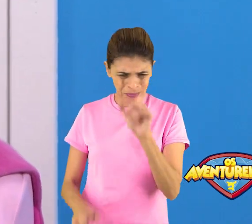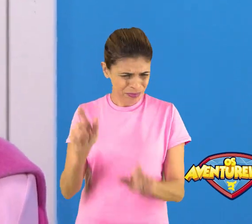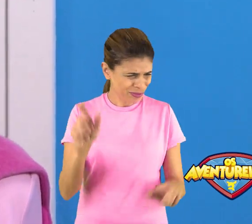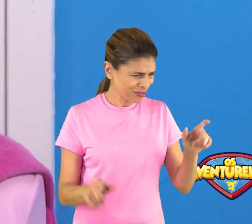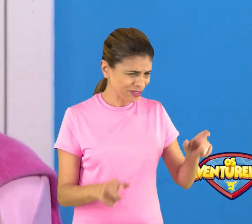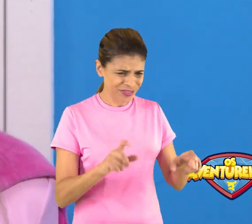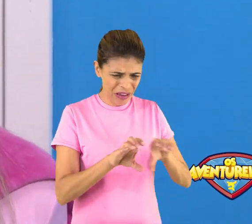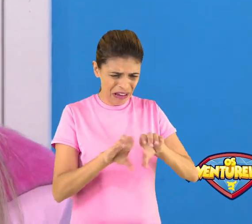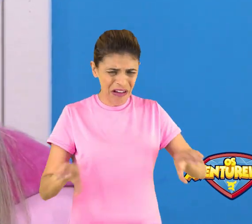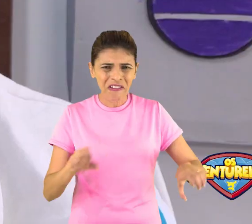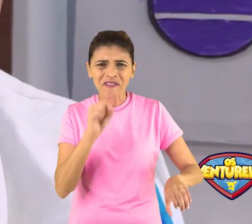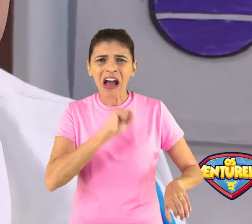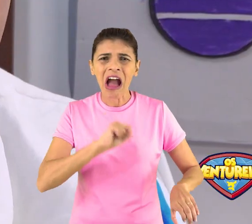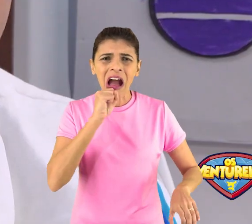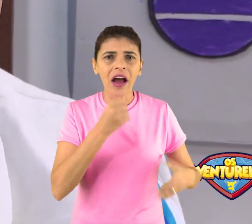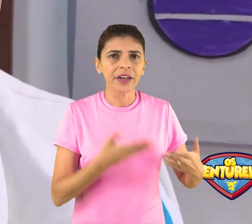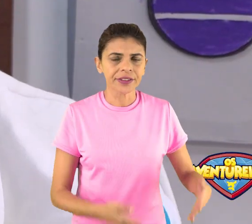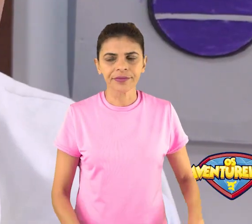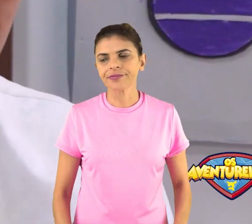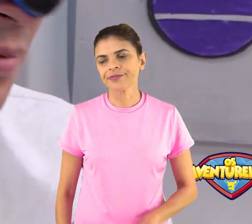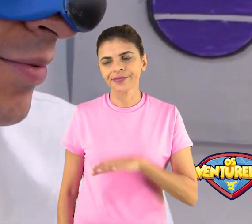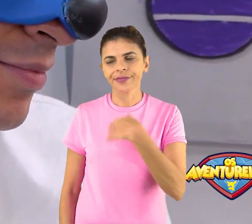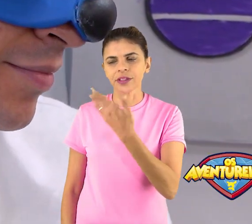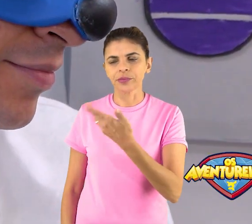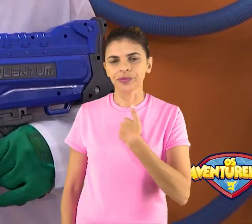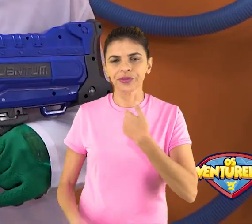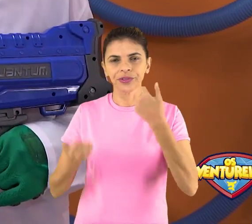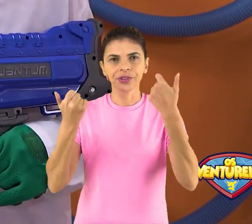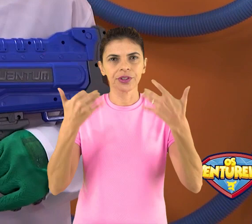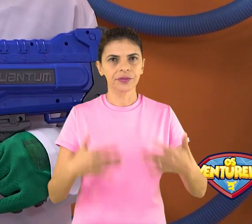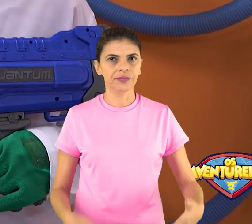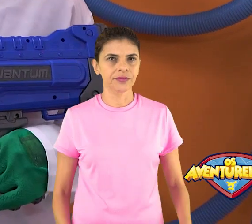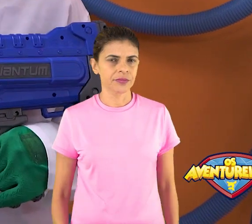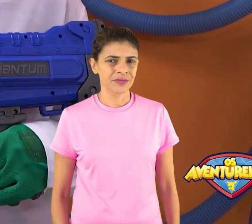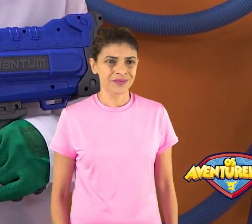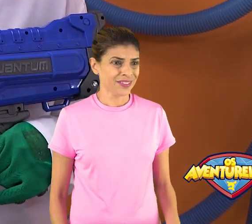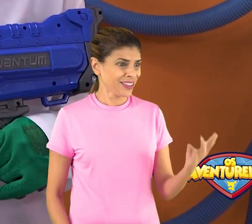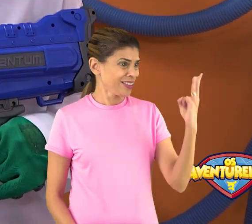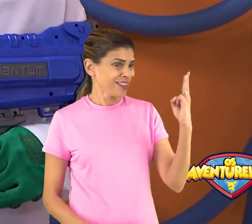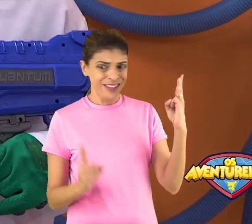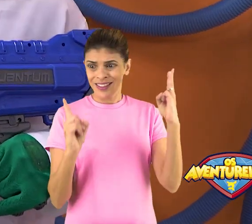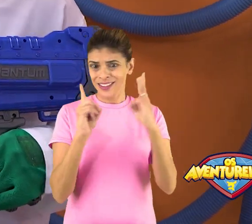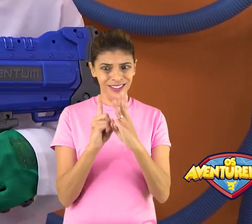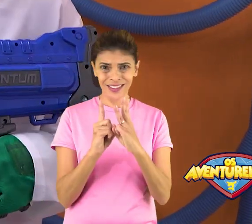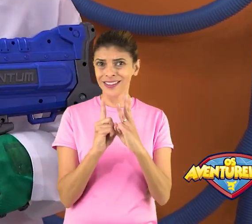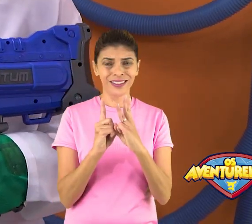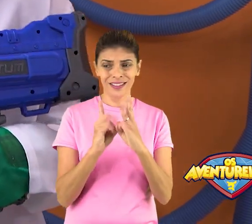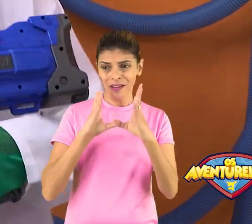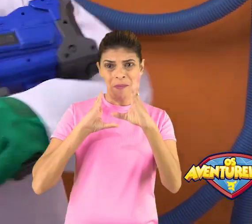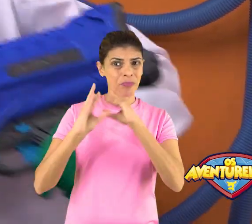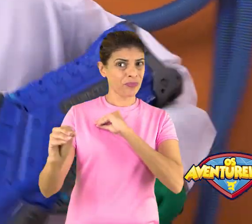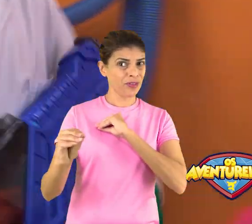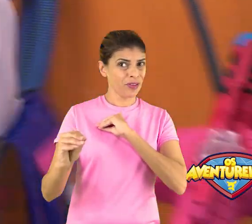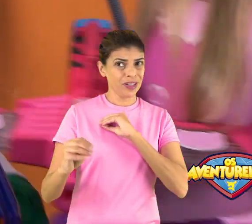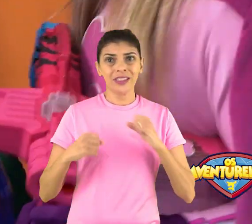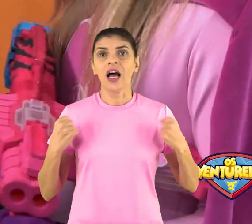pedaço de cano velho? Depois eu explico. 3 contra 1! É melhor me mandar